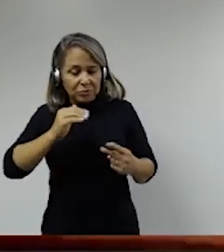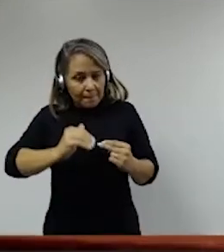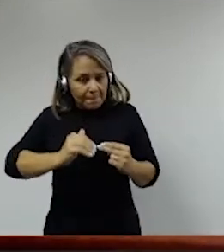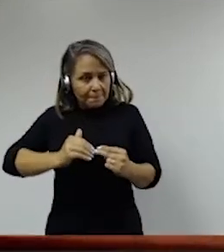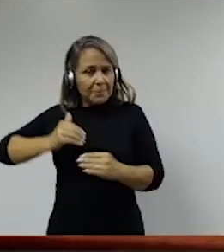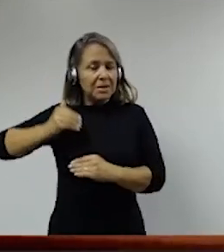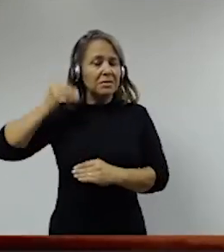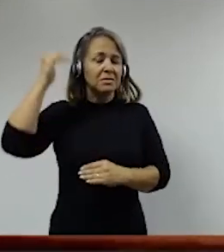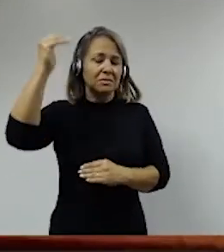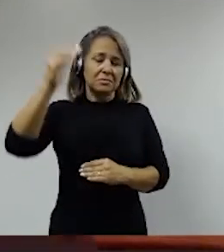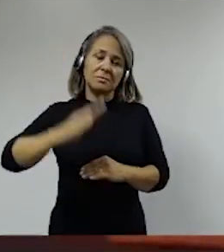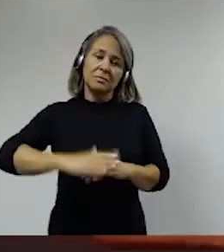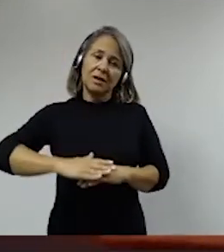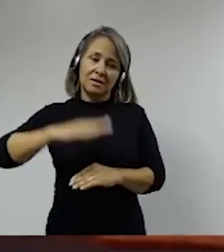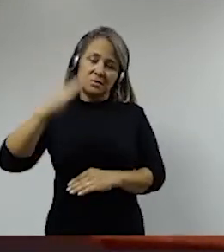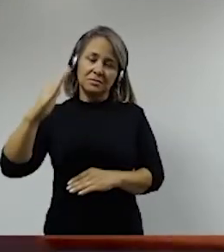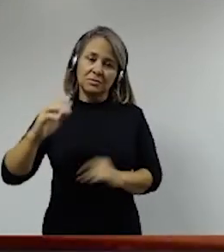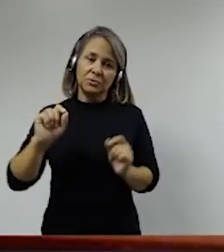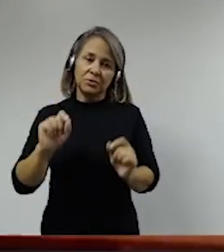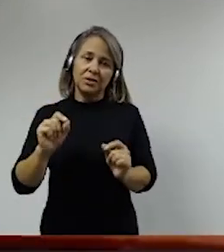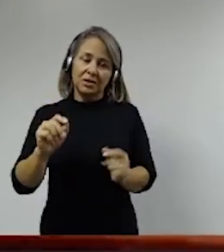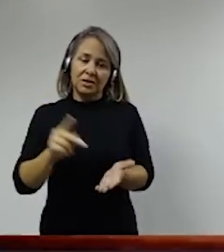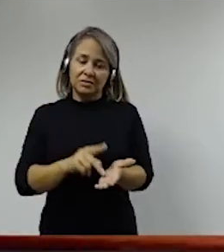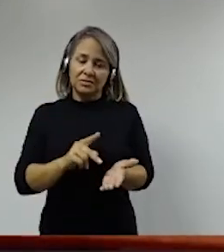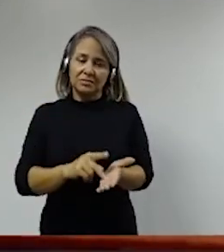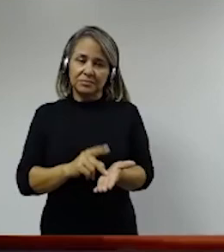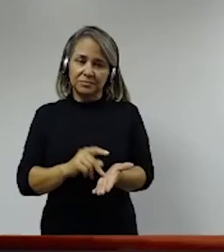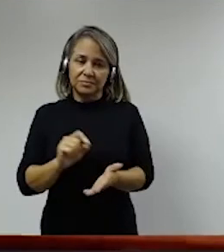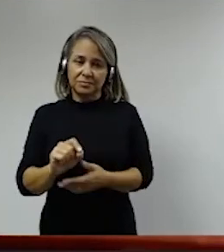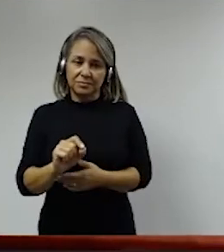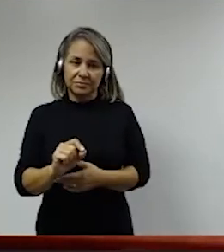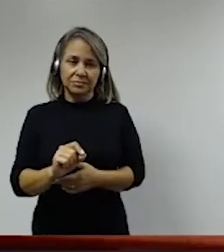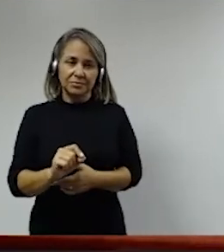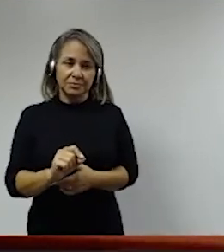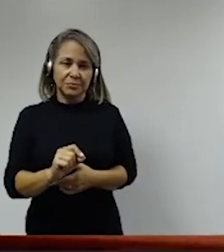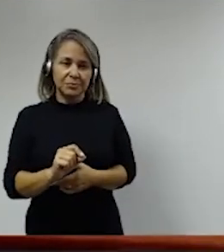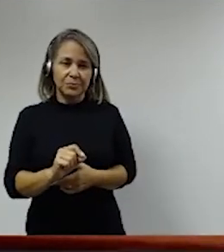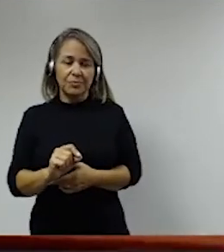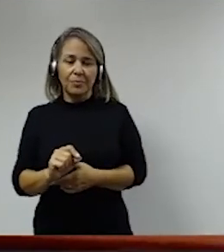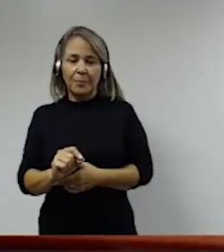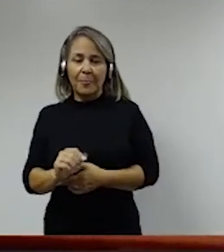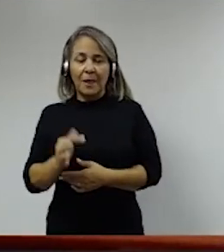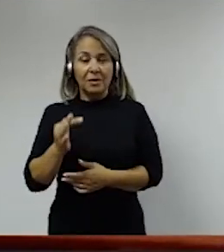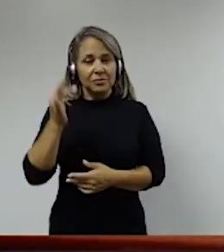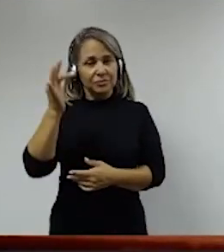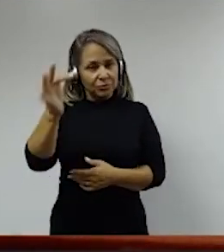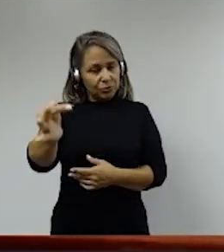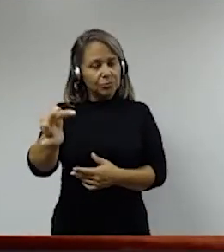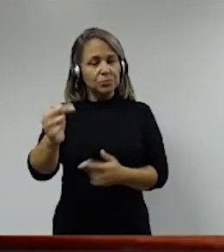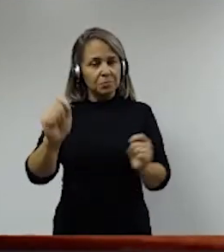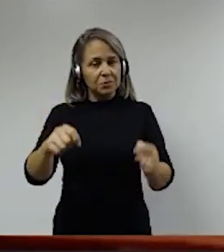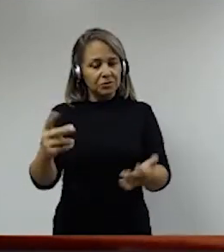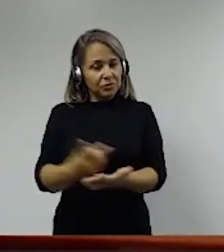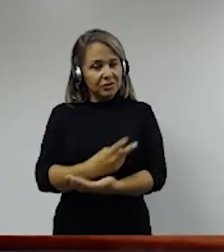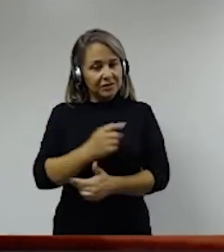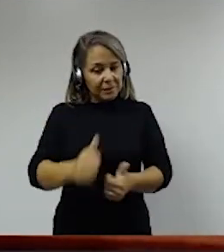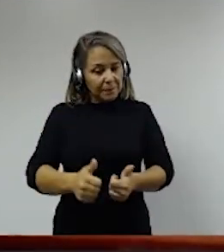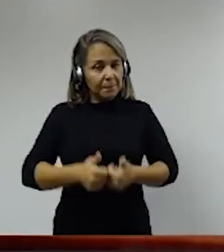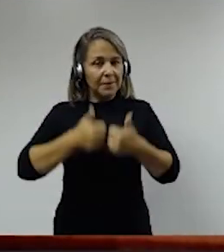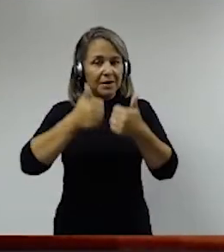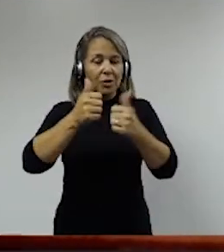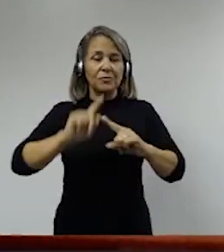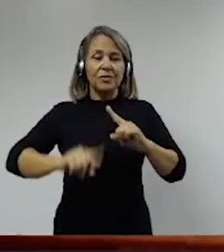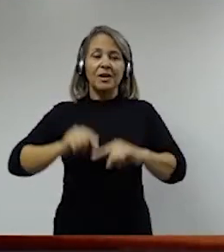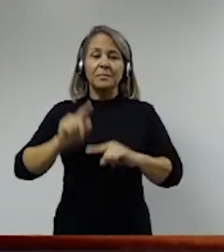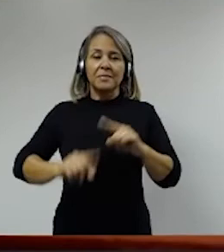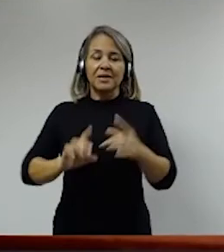mais, né, o que será, certamente, num futuro muito próximo, né, a melhor ferramenta